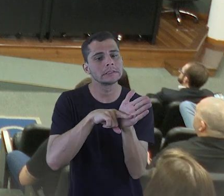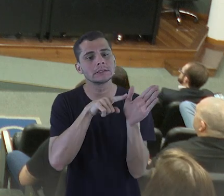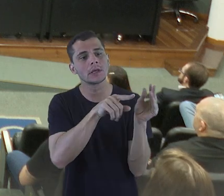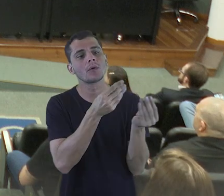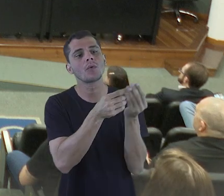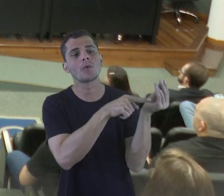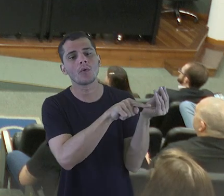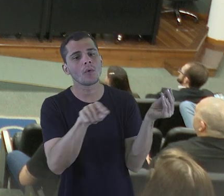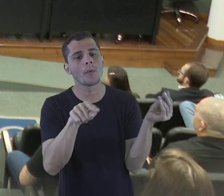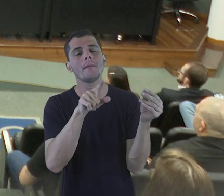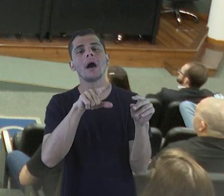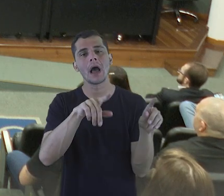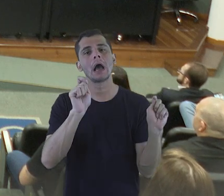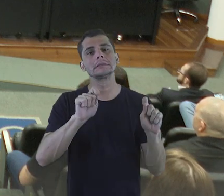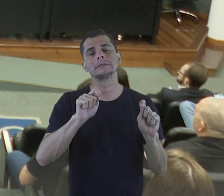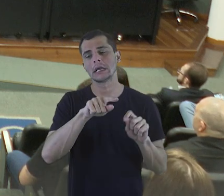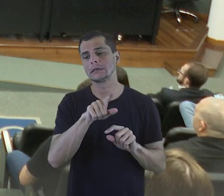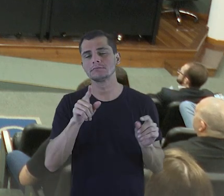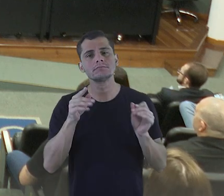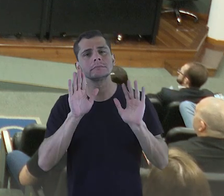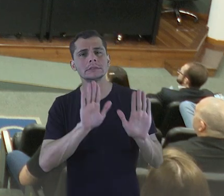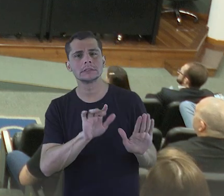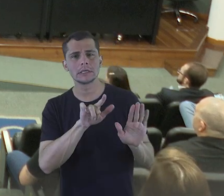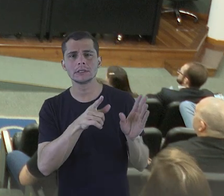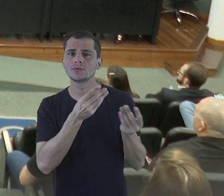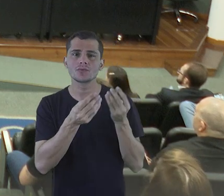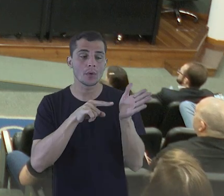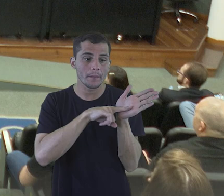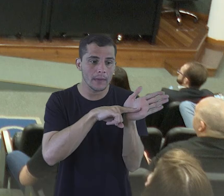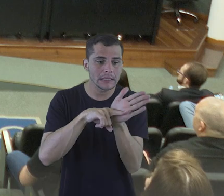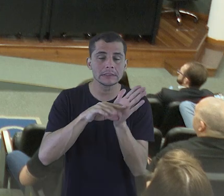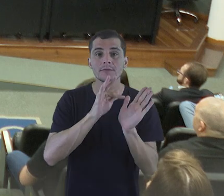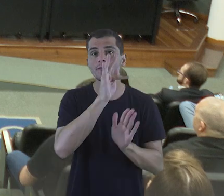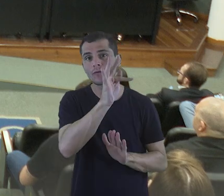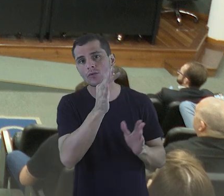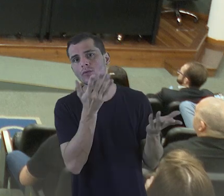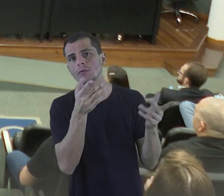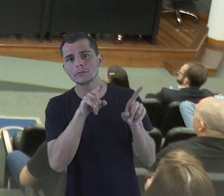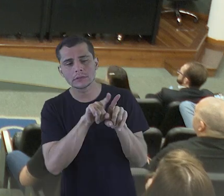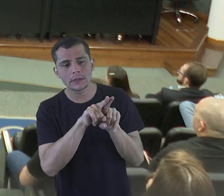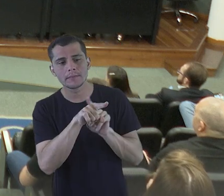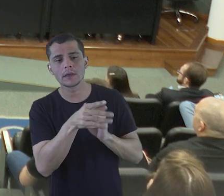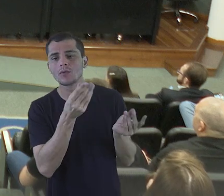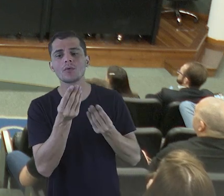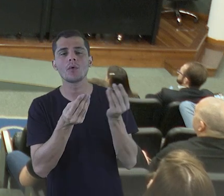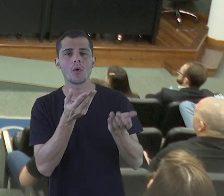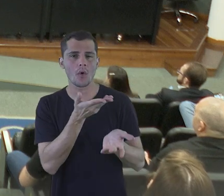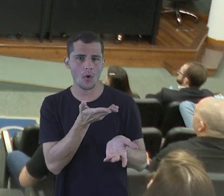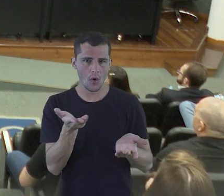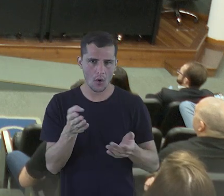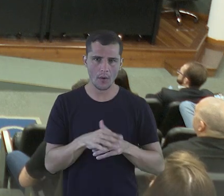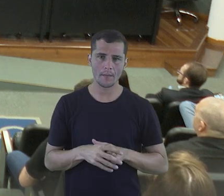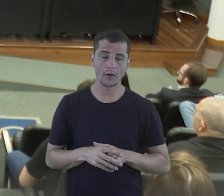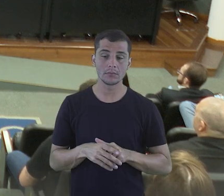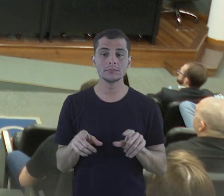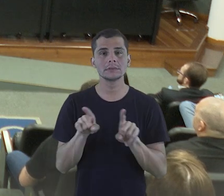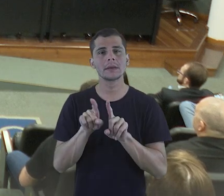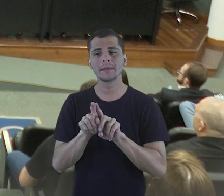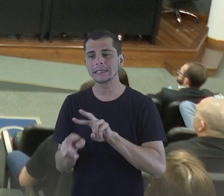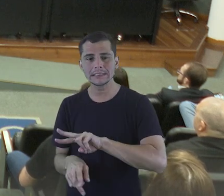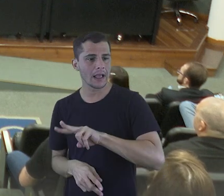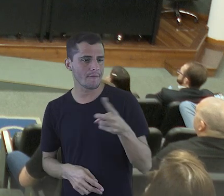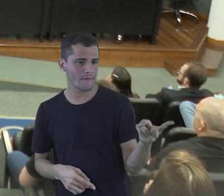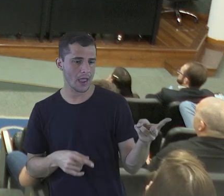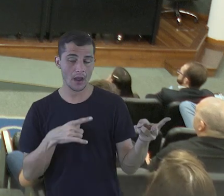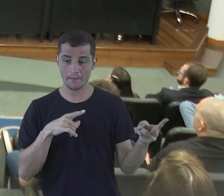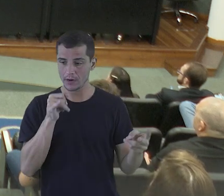reiterada eu vou manter esse dado para fins de pesquisa e de preferência de forma anonimizada transferência a terceiros desde